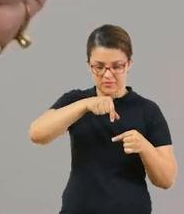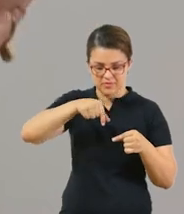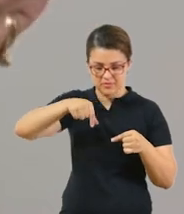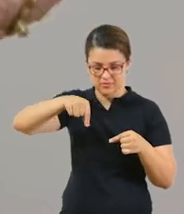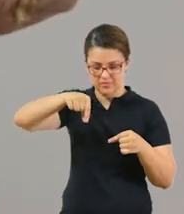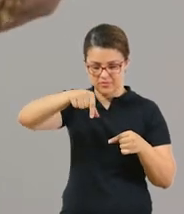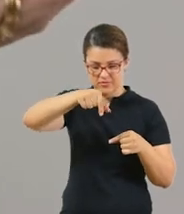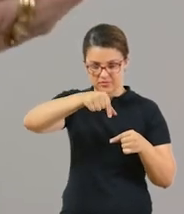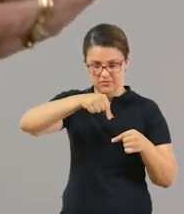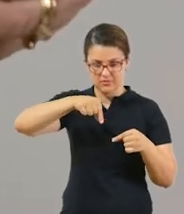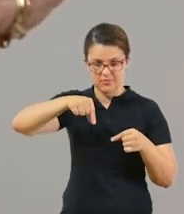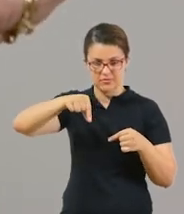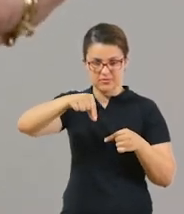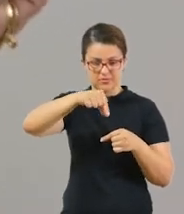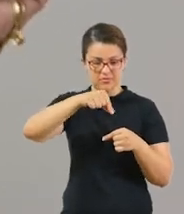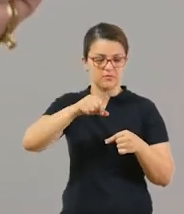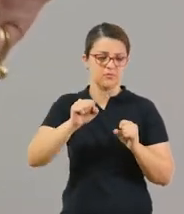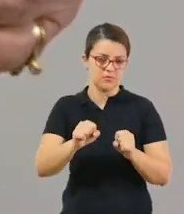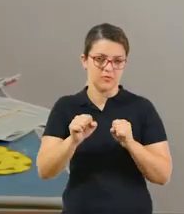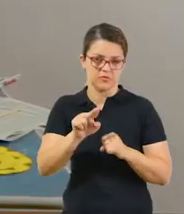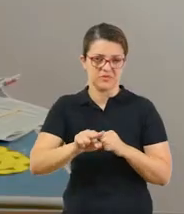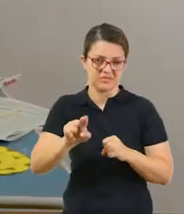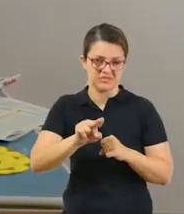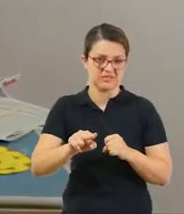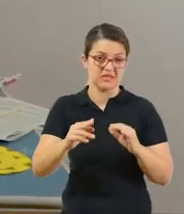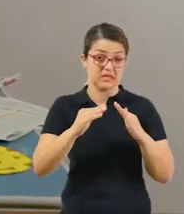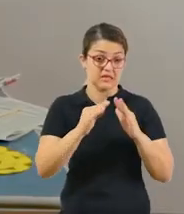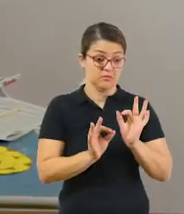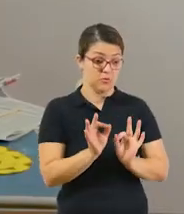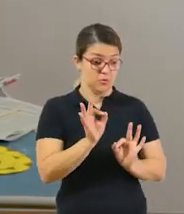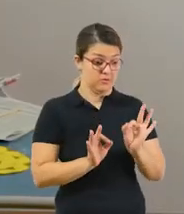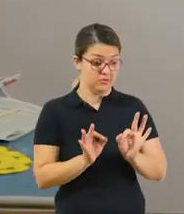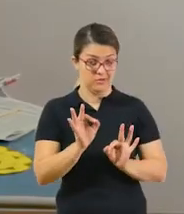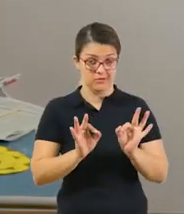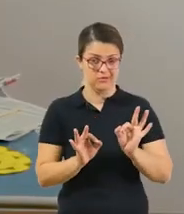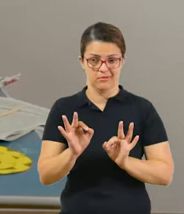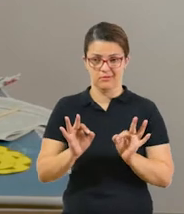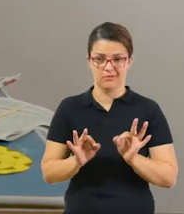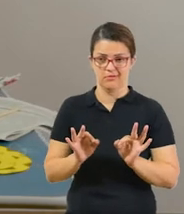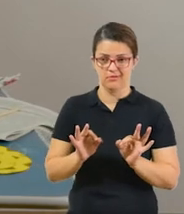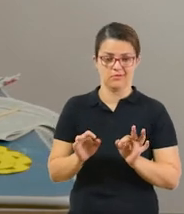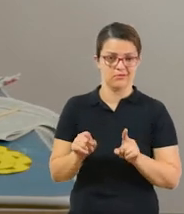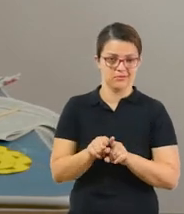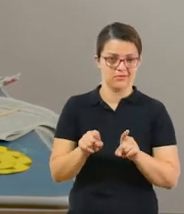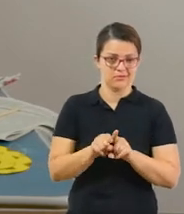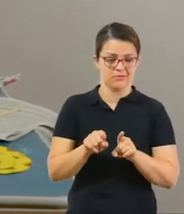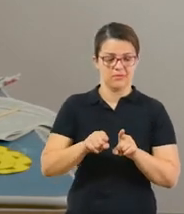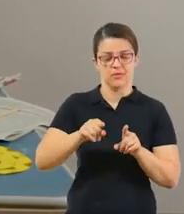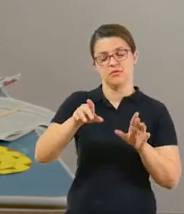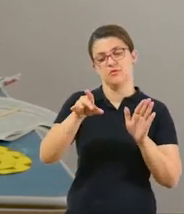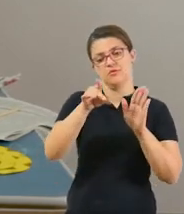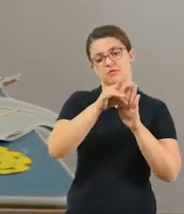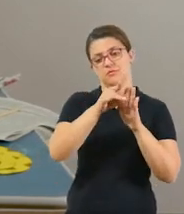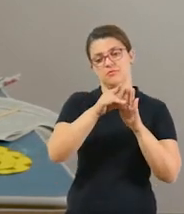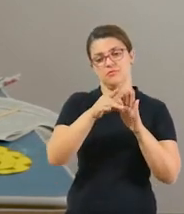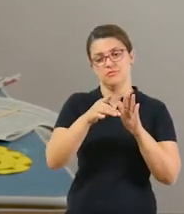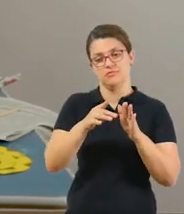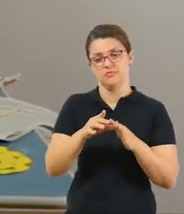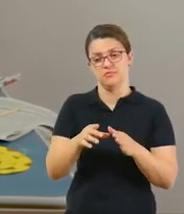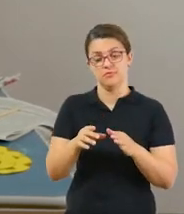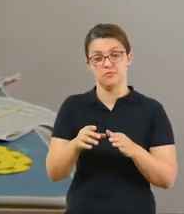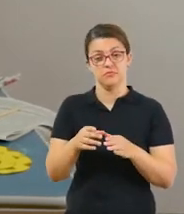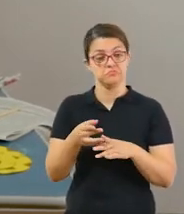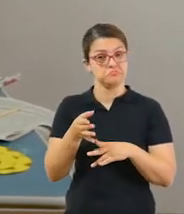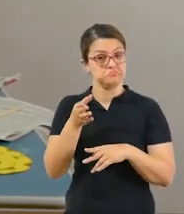usado para outros fins também decorações tá olha que interessante a partir de um